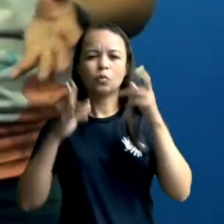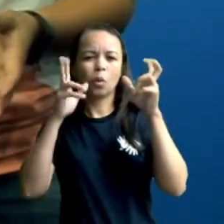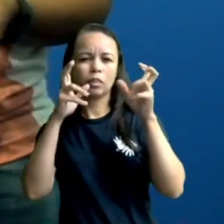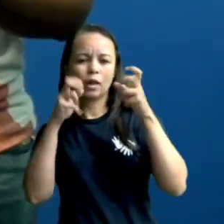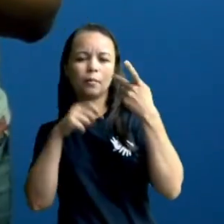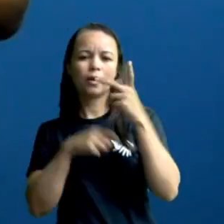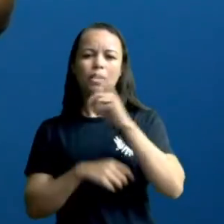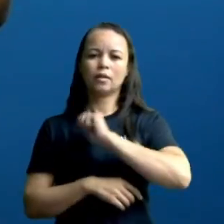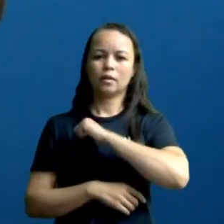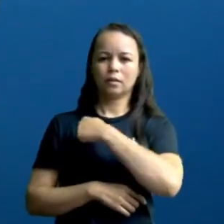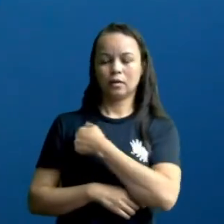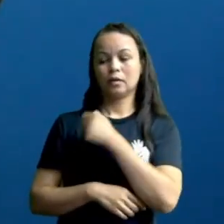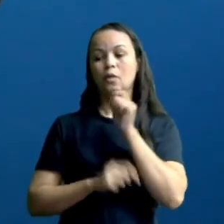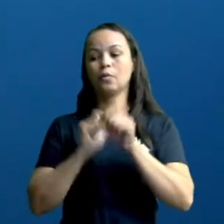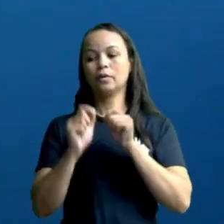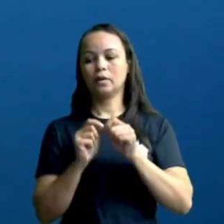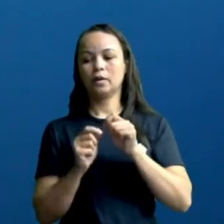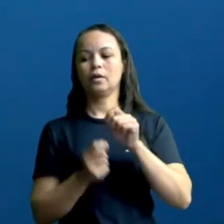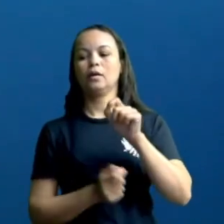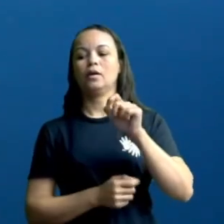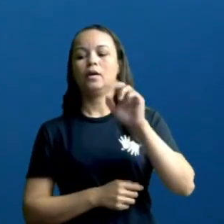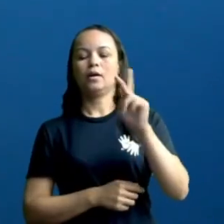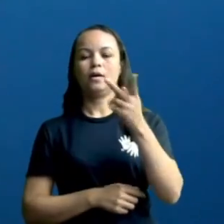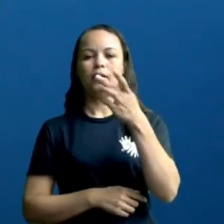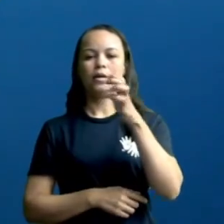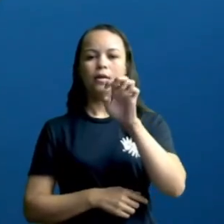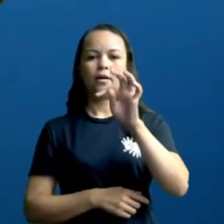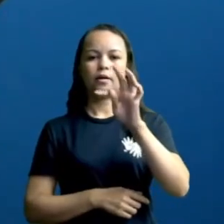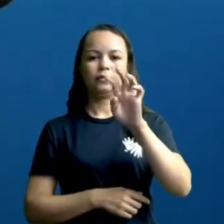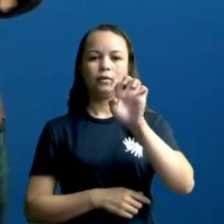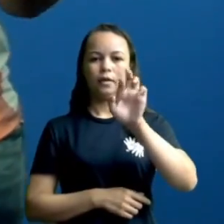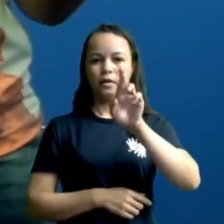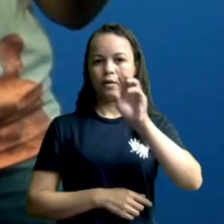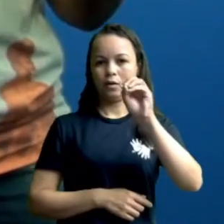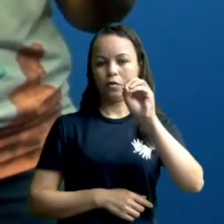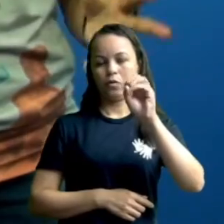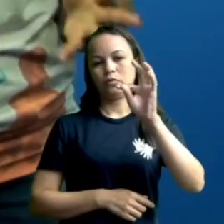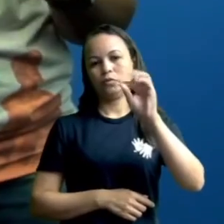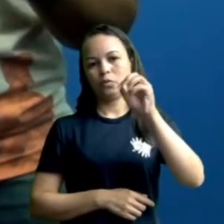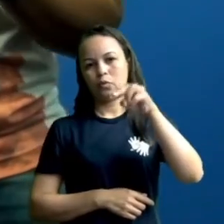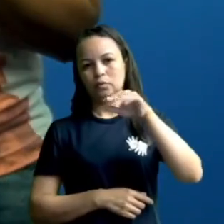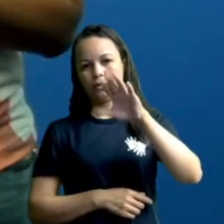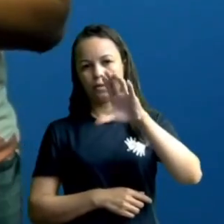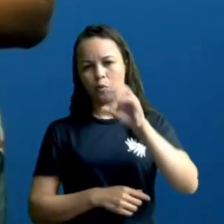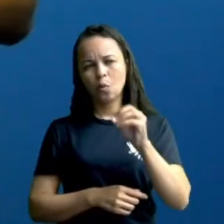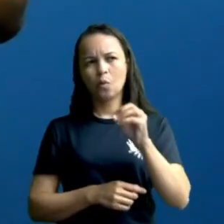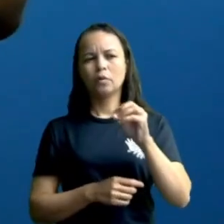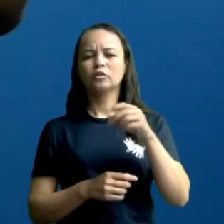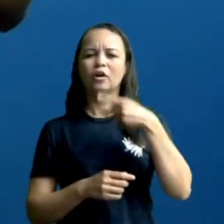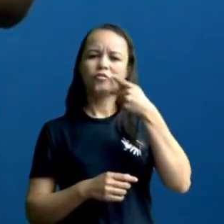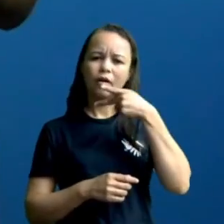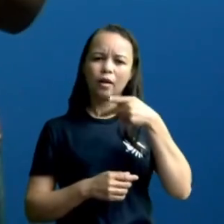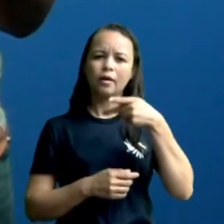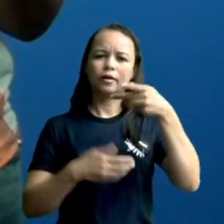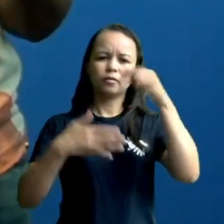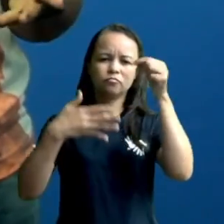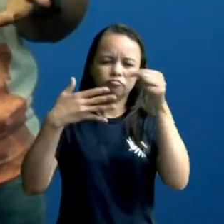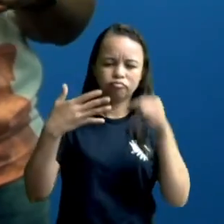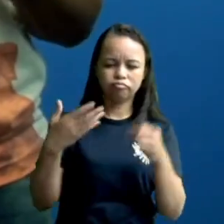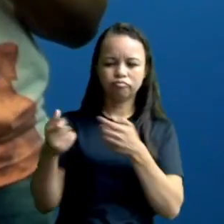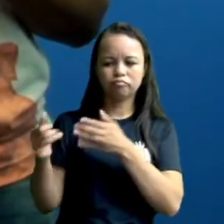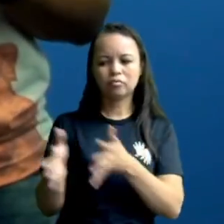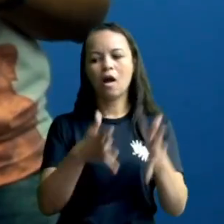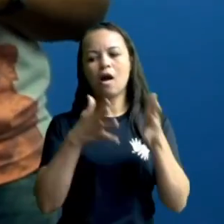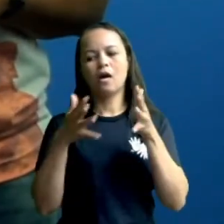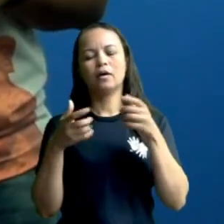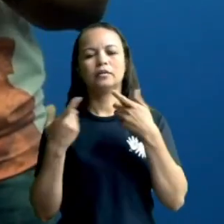os heterotônicos. Eu já falei aqui várias vezes, né, que por mais que o espanhol e o português eles